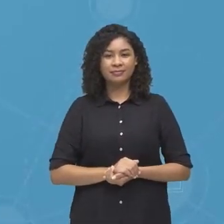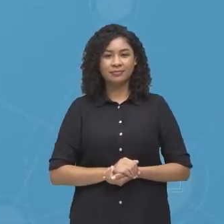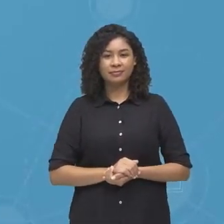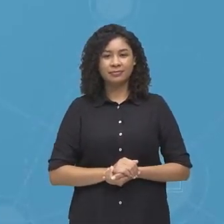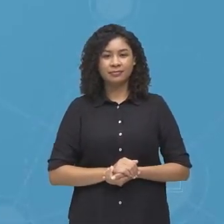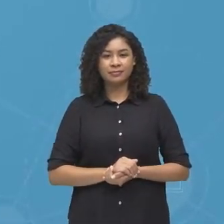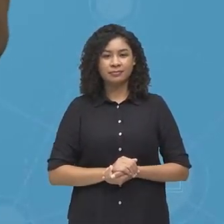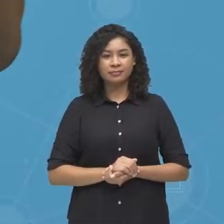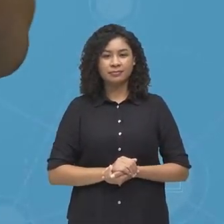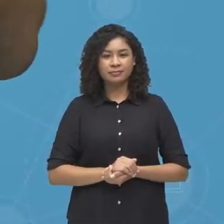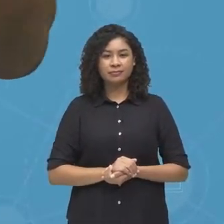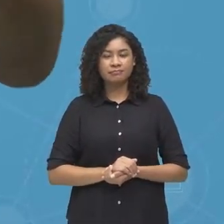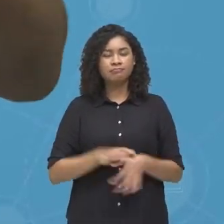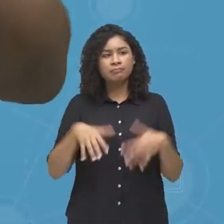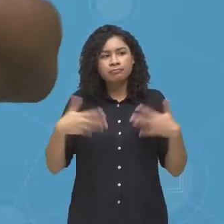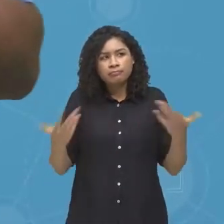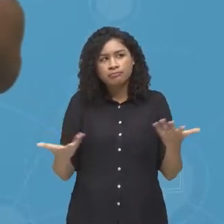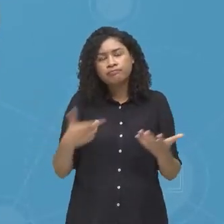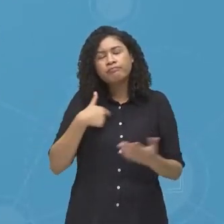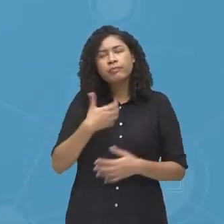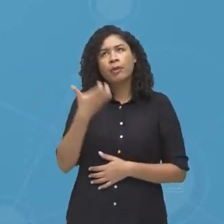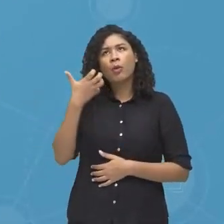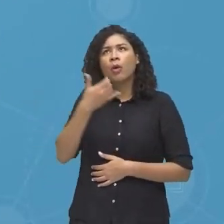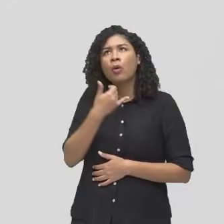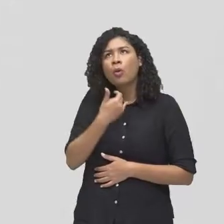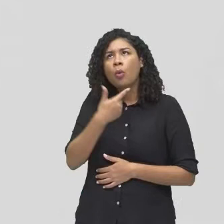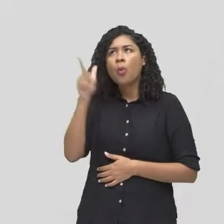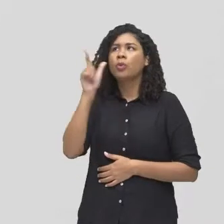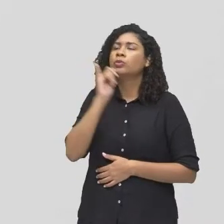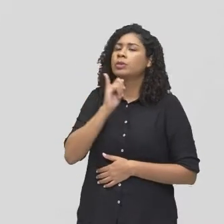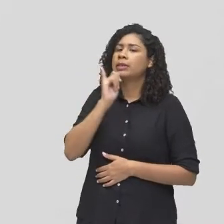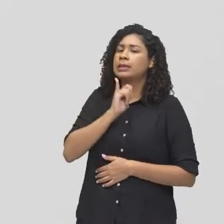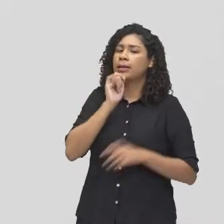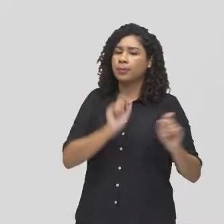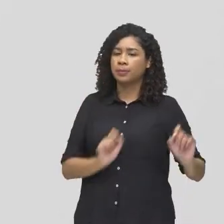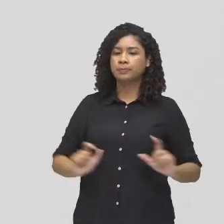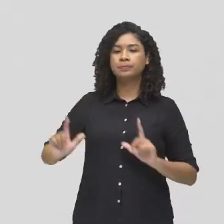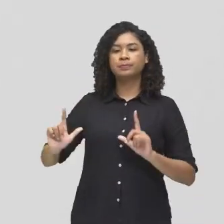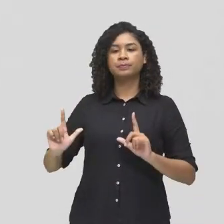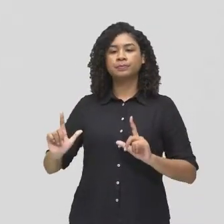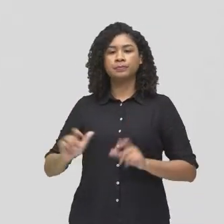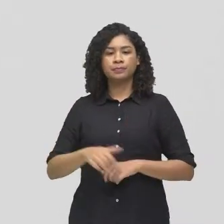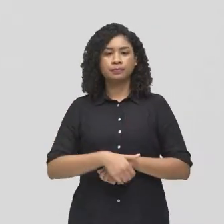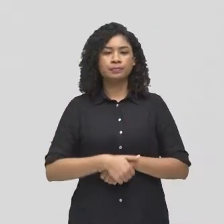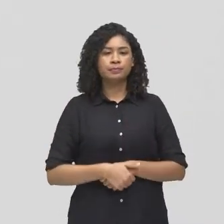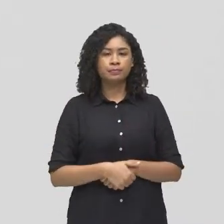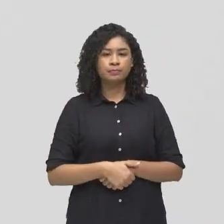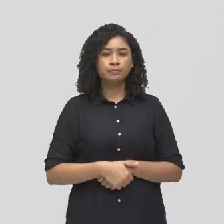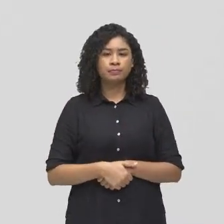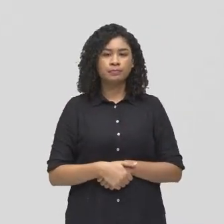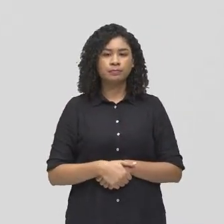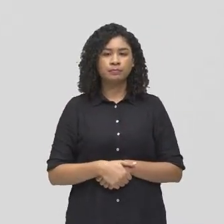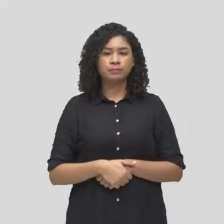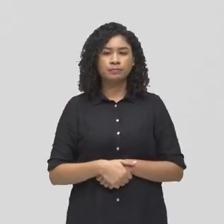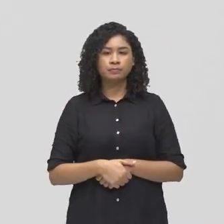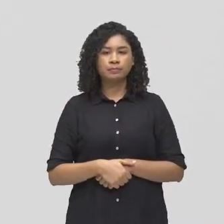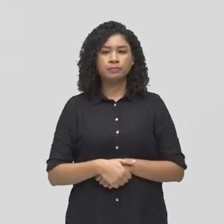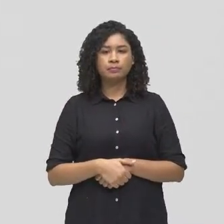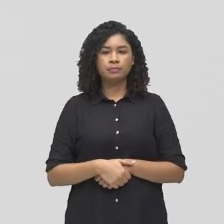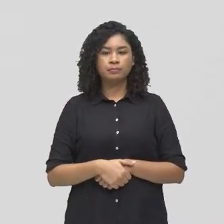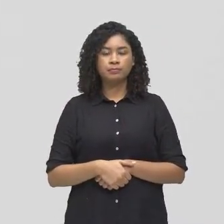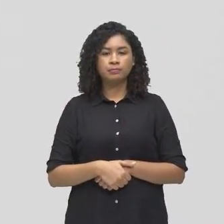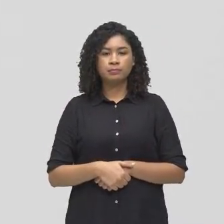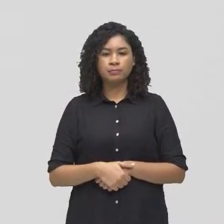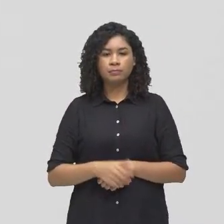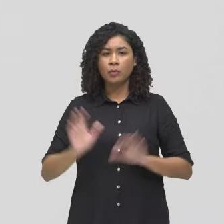E aqui eu queria também pensar outros exemplos. No próximo slide, o festival que celebra os deuses do hinduísmo,